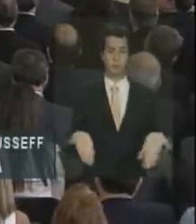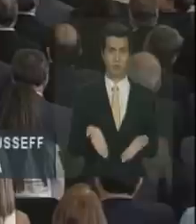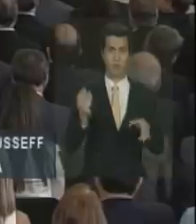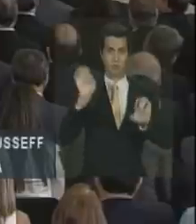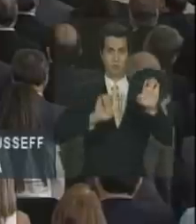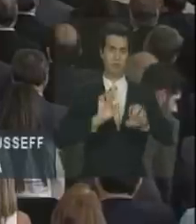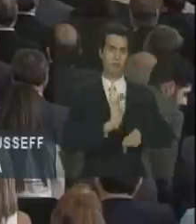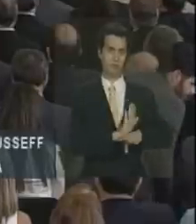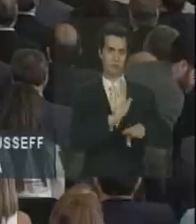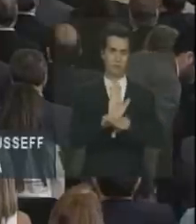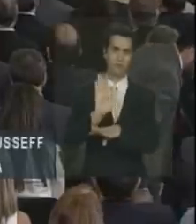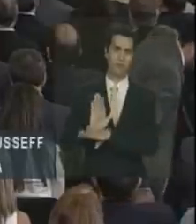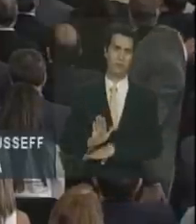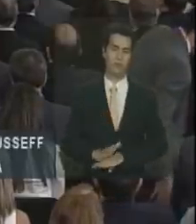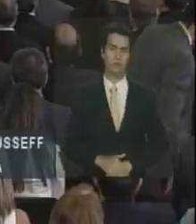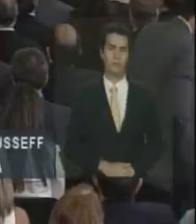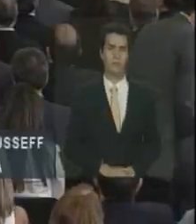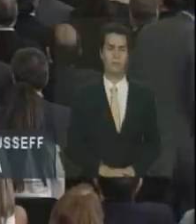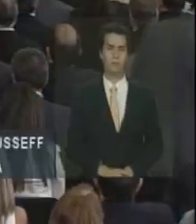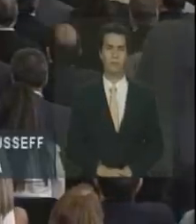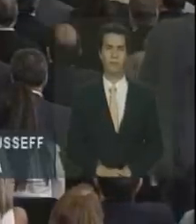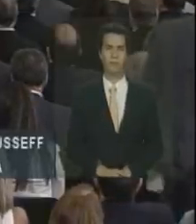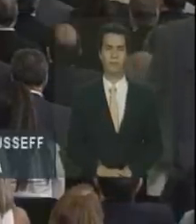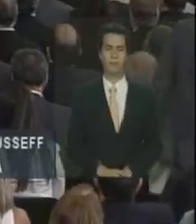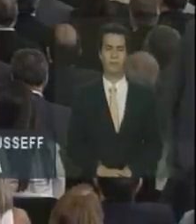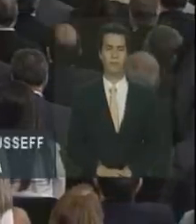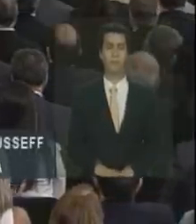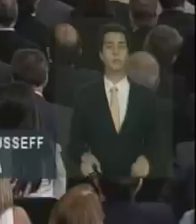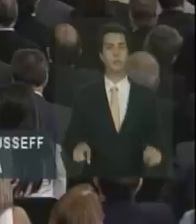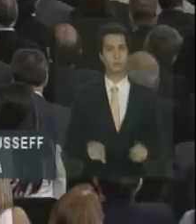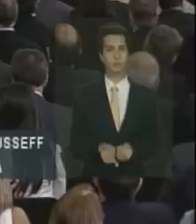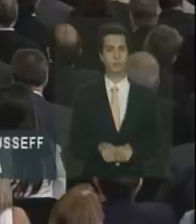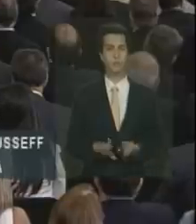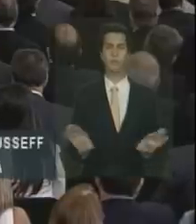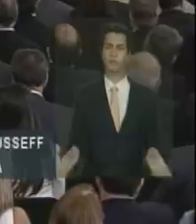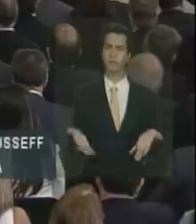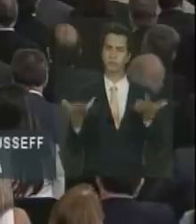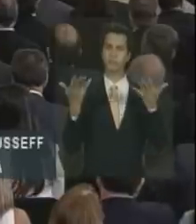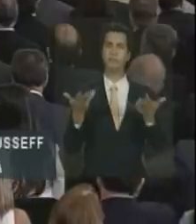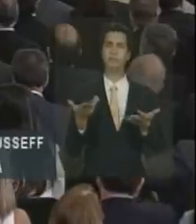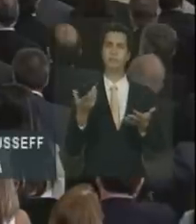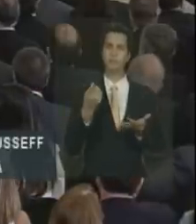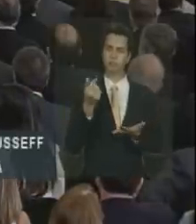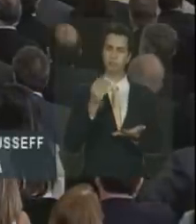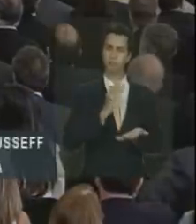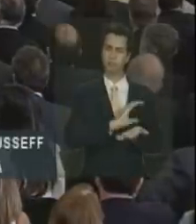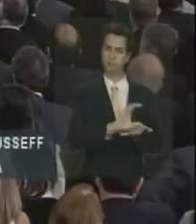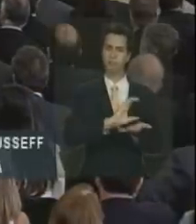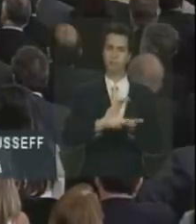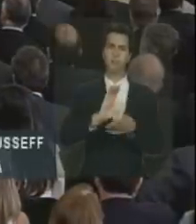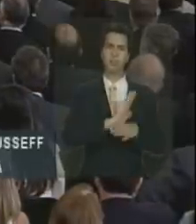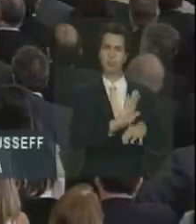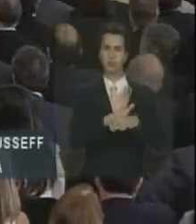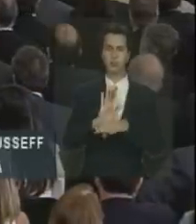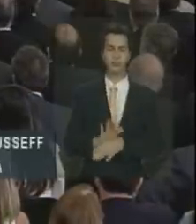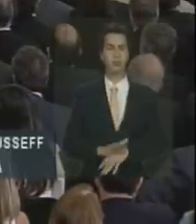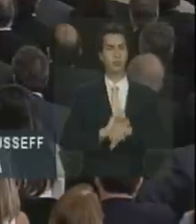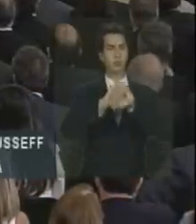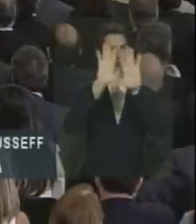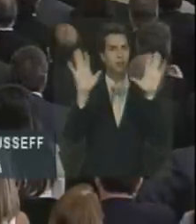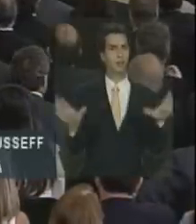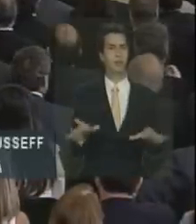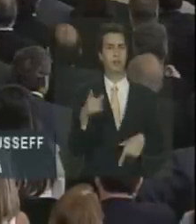empresário e criando incentivos claros para